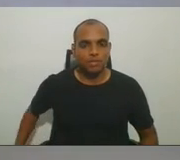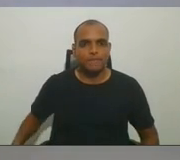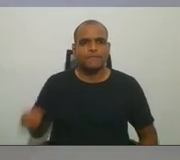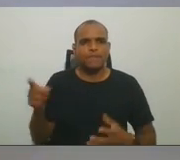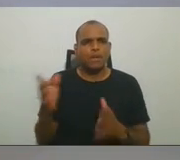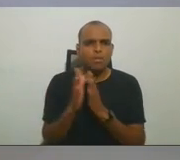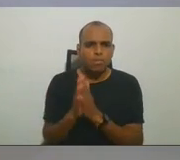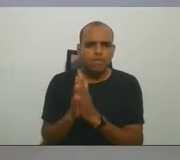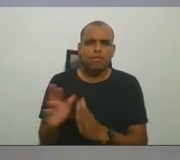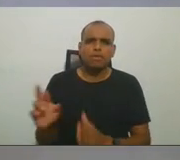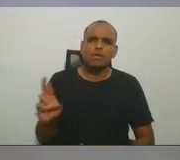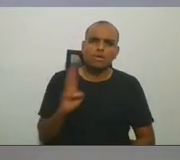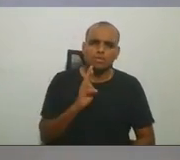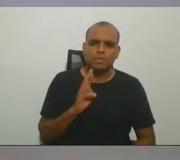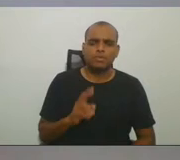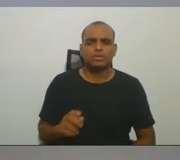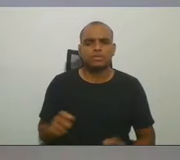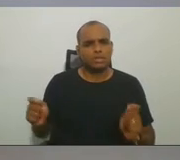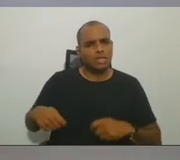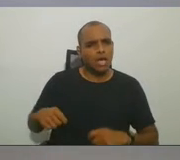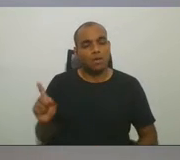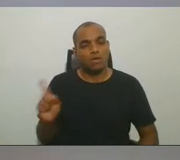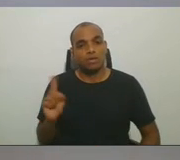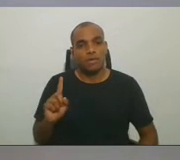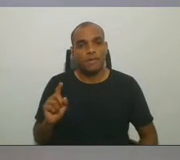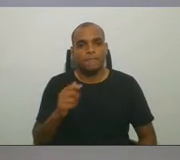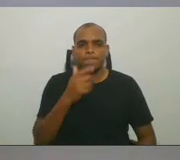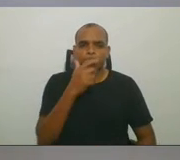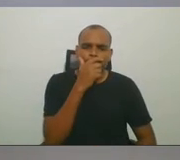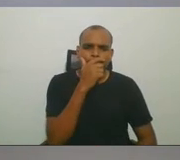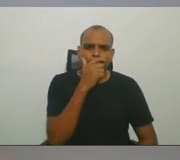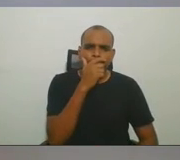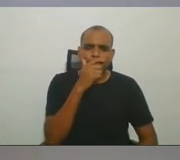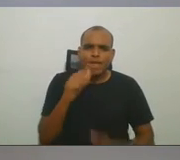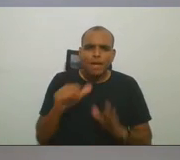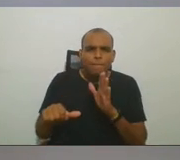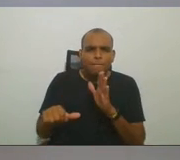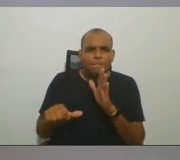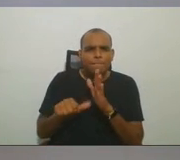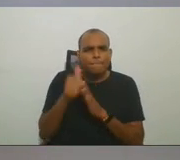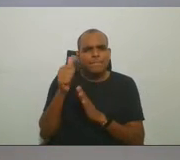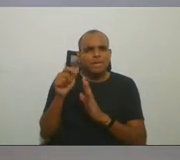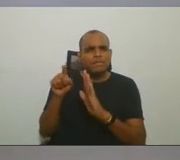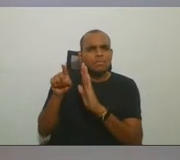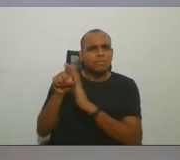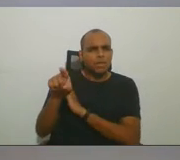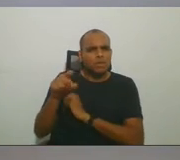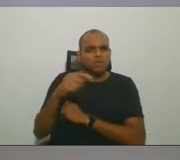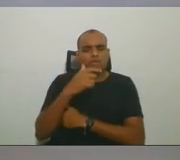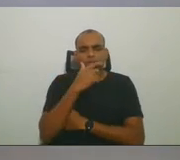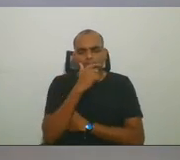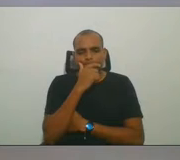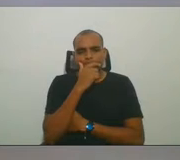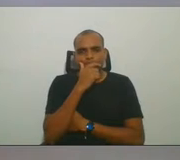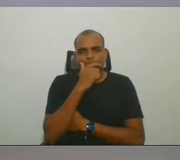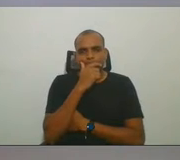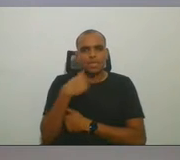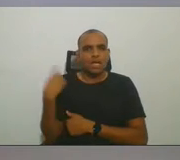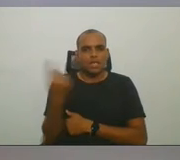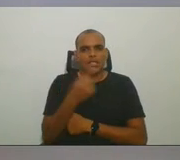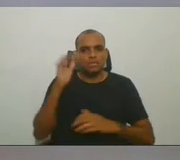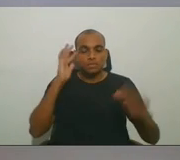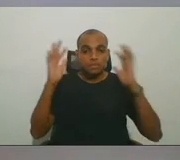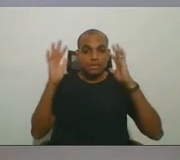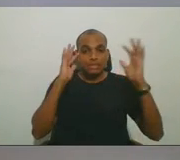comentasse, se fosse possível, né? Eu acho que uma primeira questão que talvez fosse interessante a gente